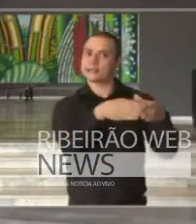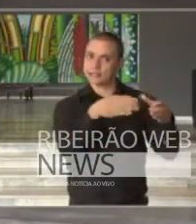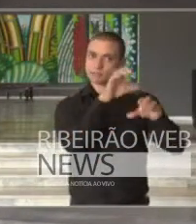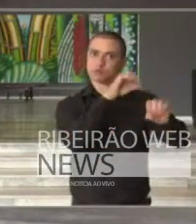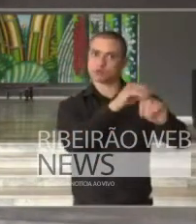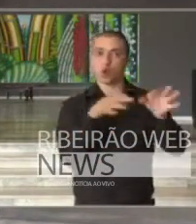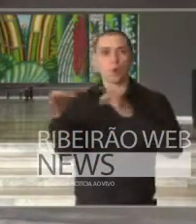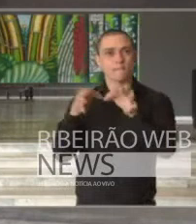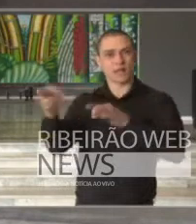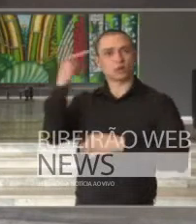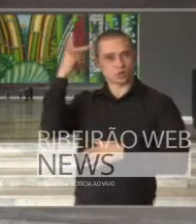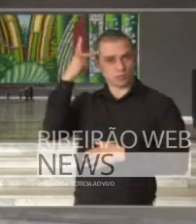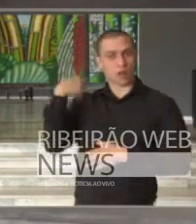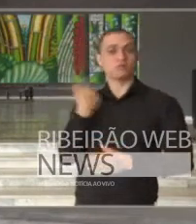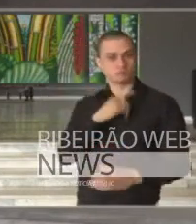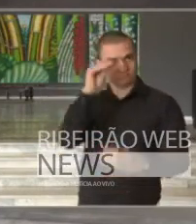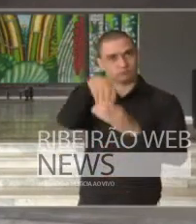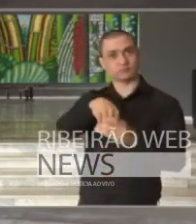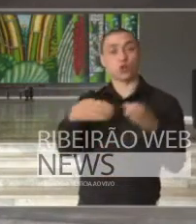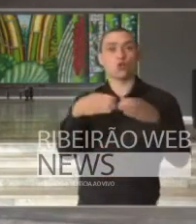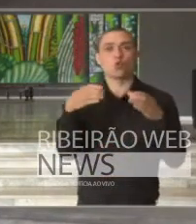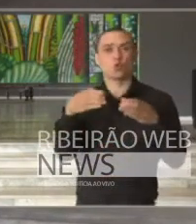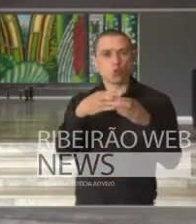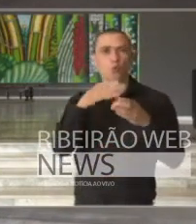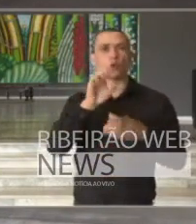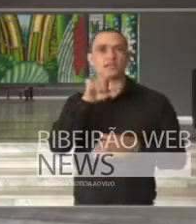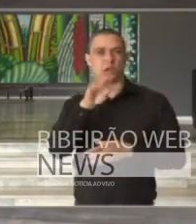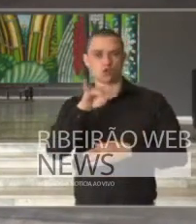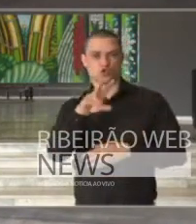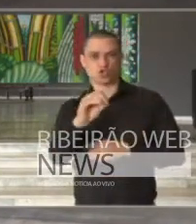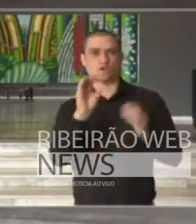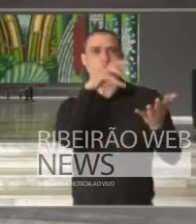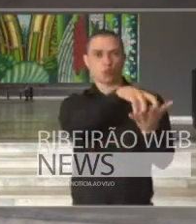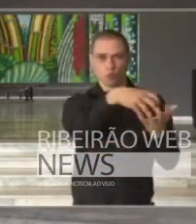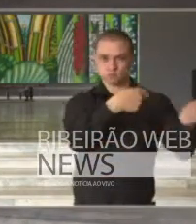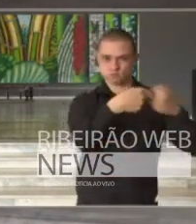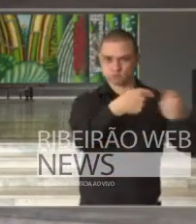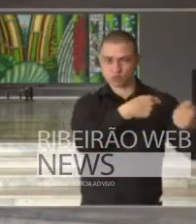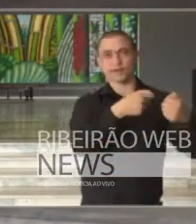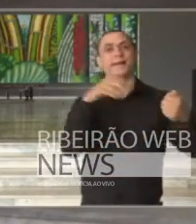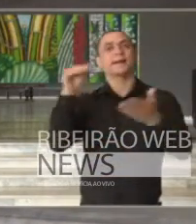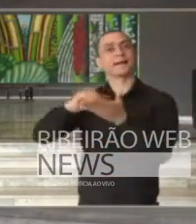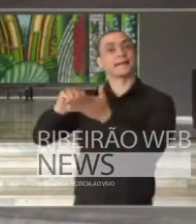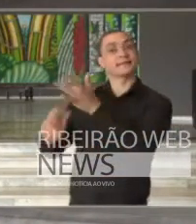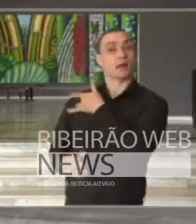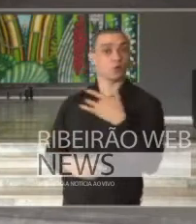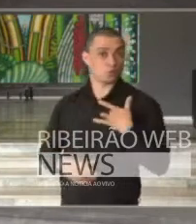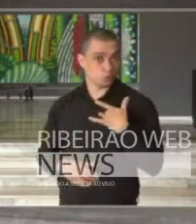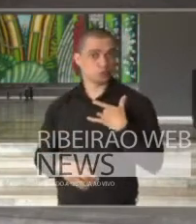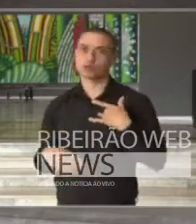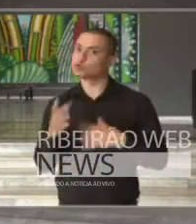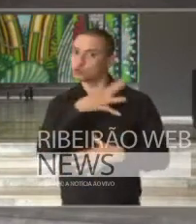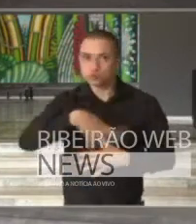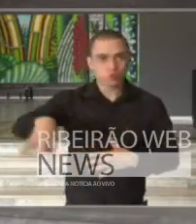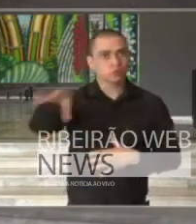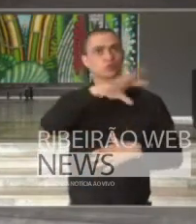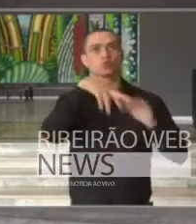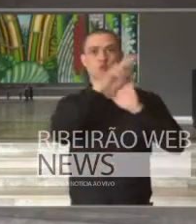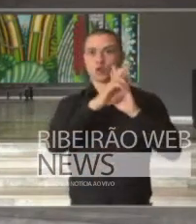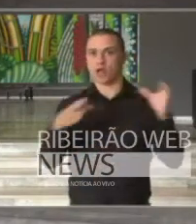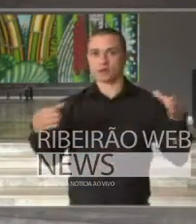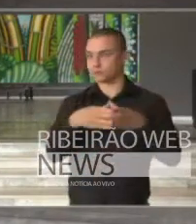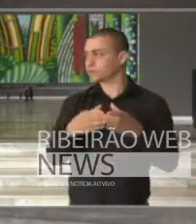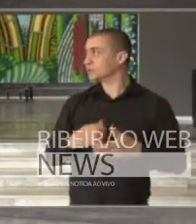Plano São Paulo, isso é muito importante, com o Comitê Executivo, com o Centro de Contingência, com a Secretaria de Saúde e todas as regras, pode passar,